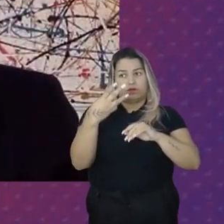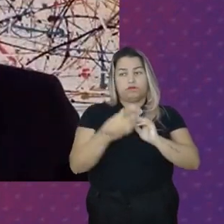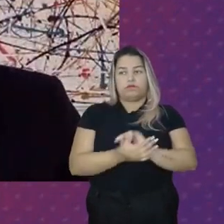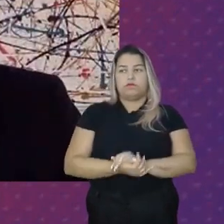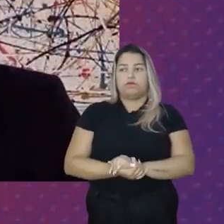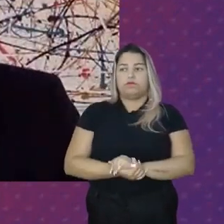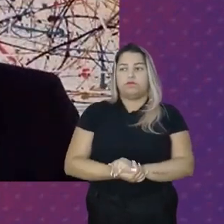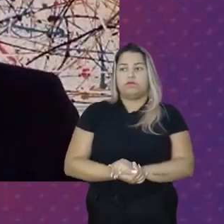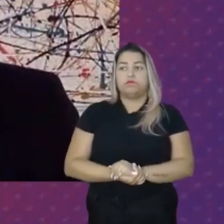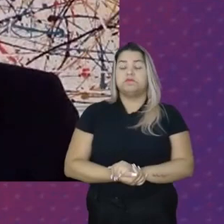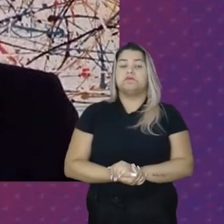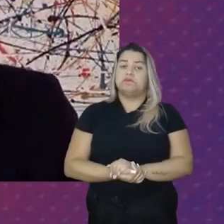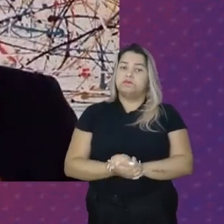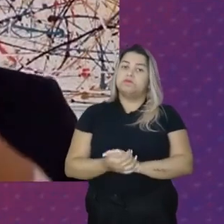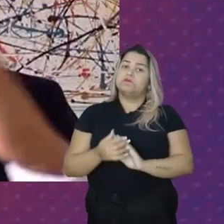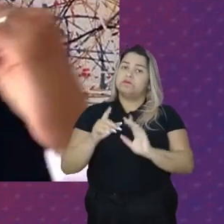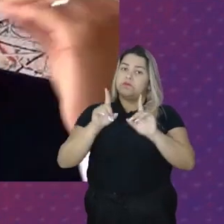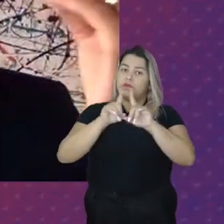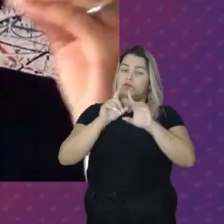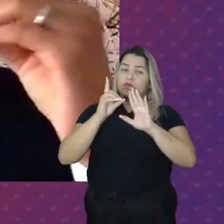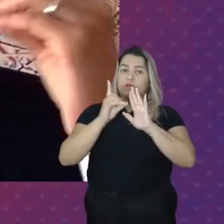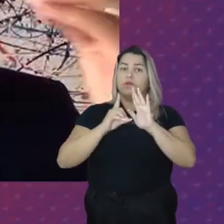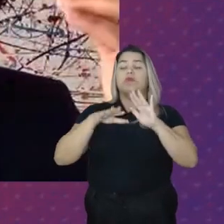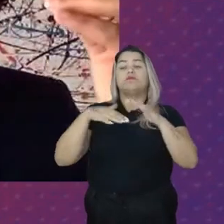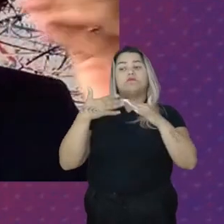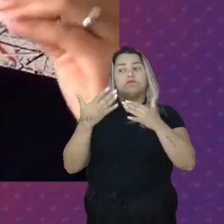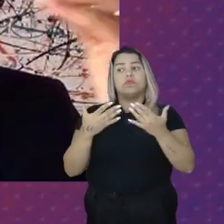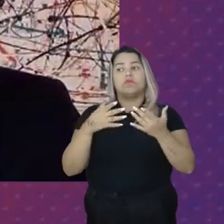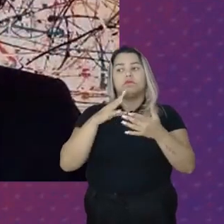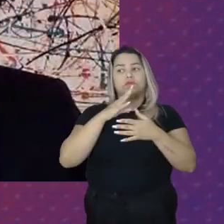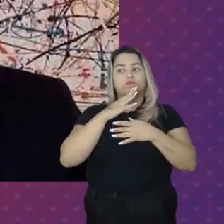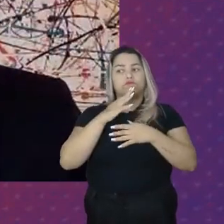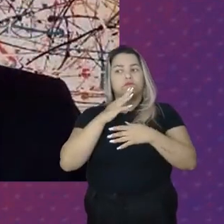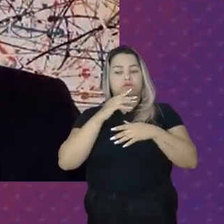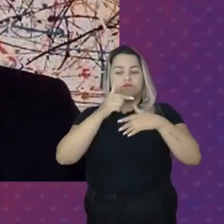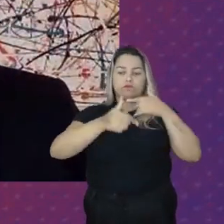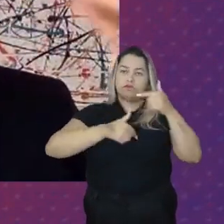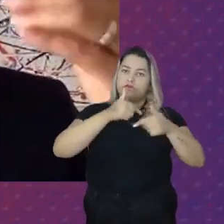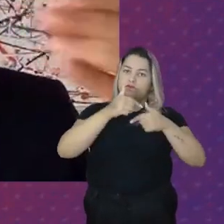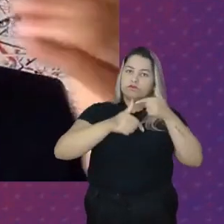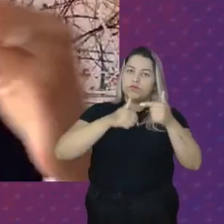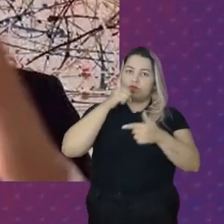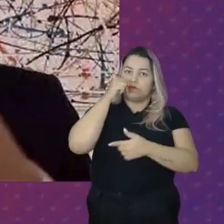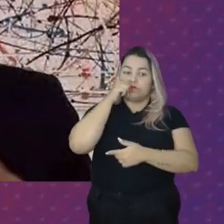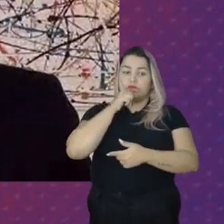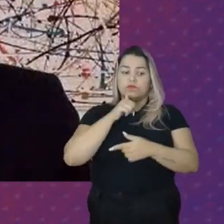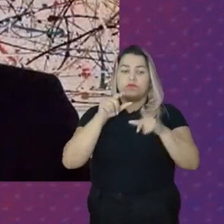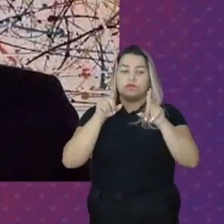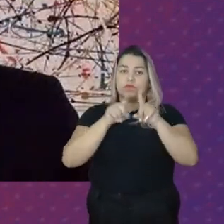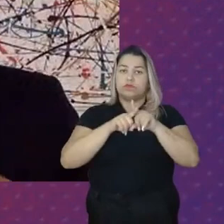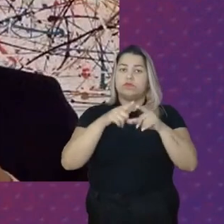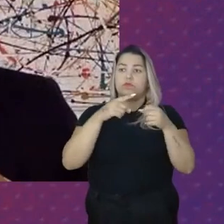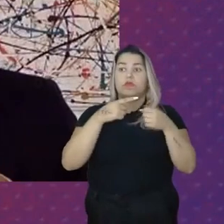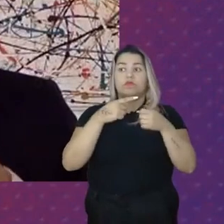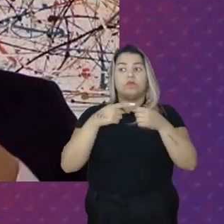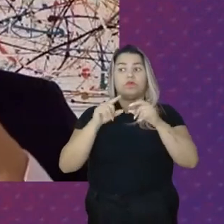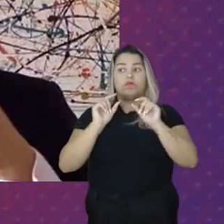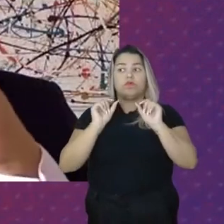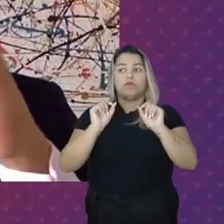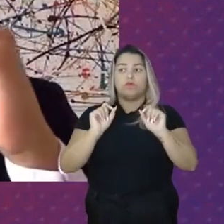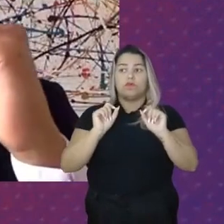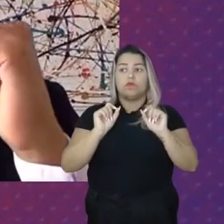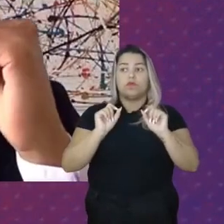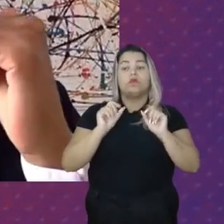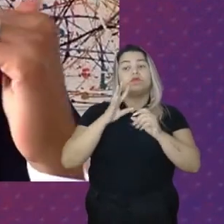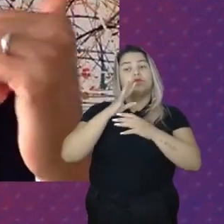1973. Este decreto, enfim, reconheceu às trabalhadoras domésticas uma mínima cidadania. Então, ele